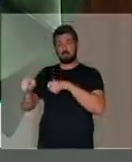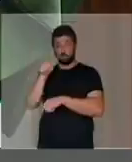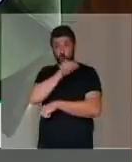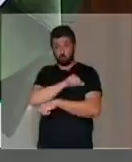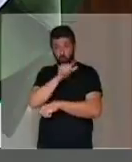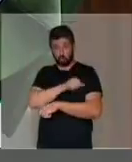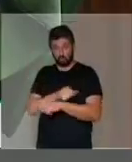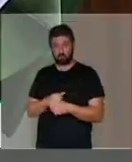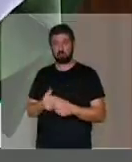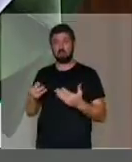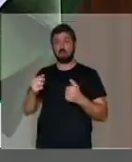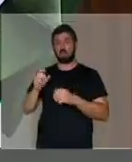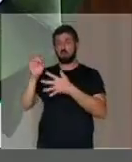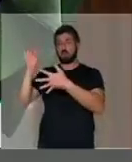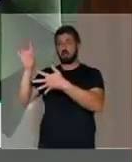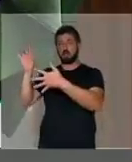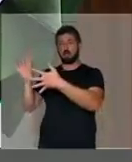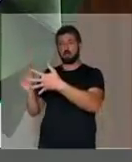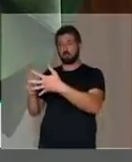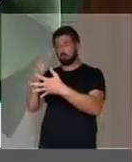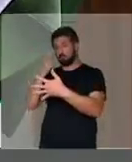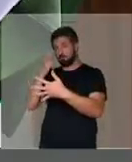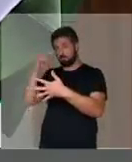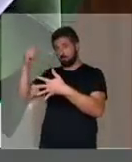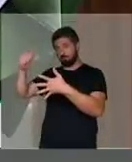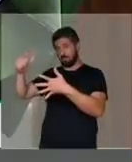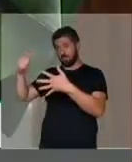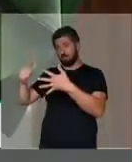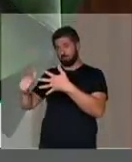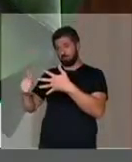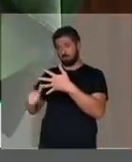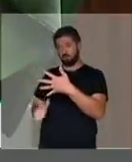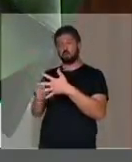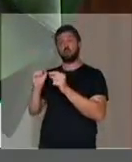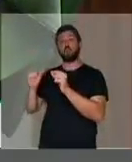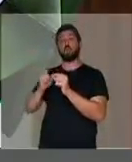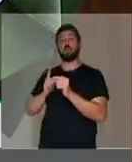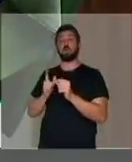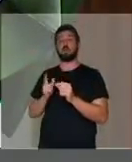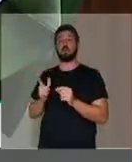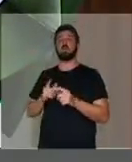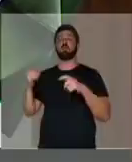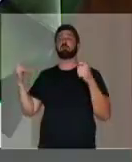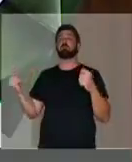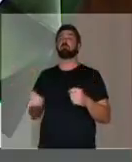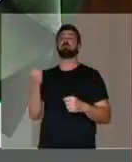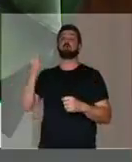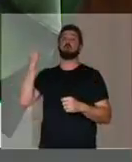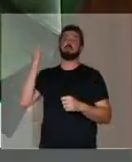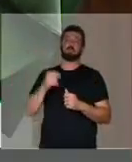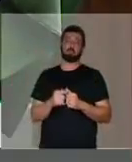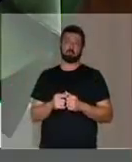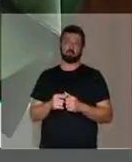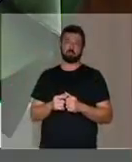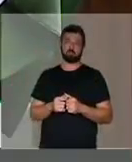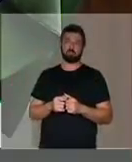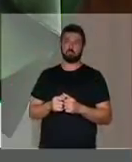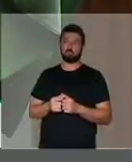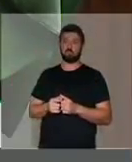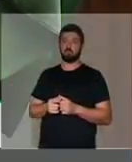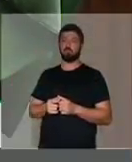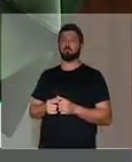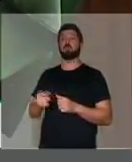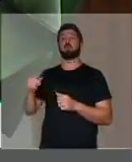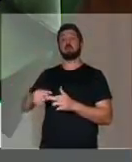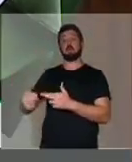passa-se a análise, uma a uma, de todas as questões consideradas indispensáveis ao rigoroso